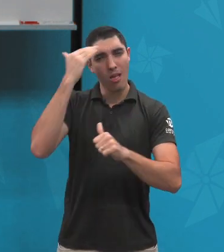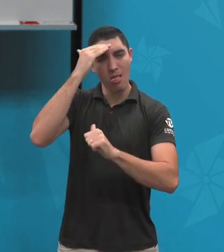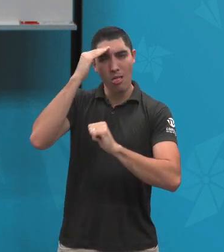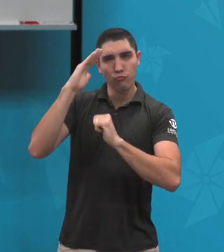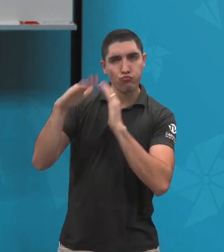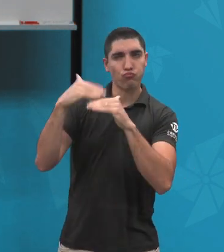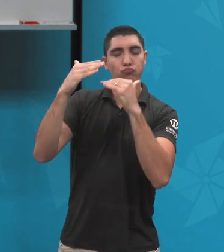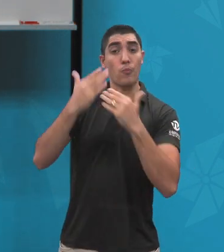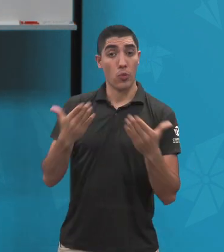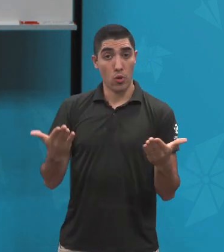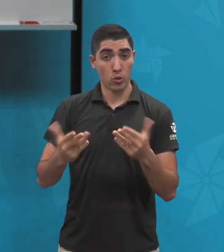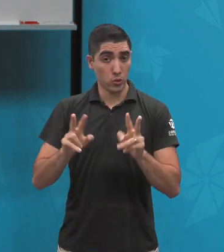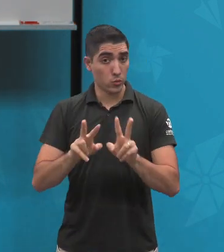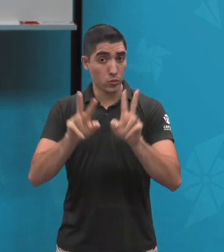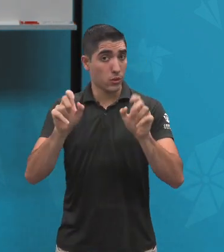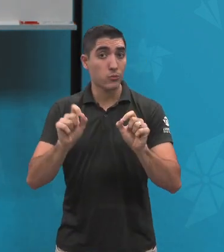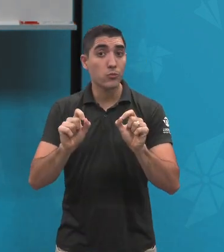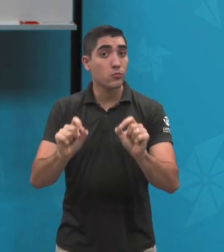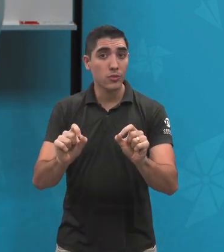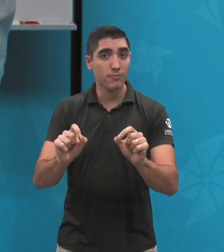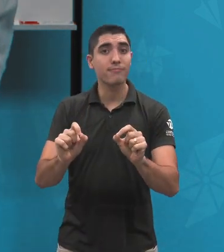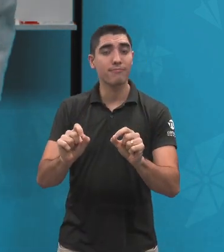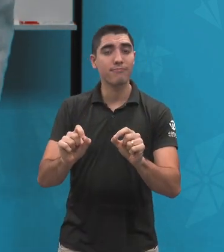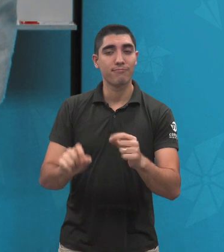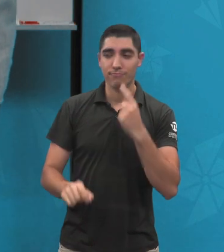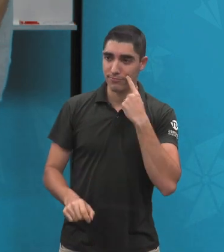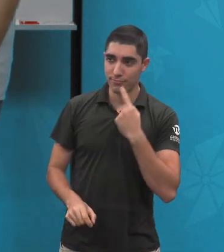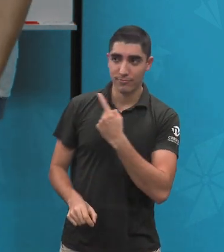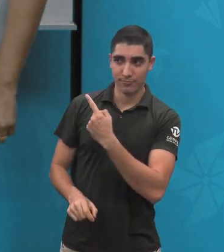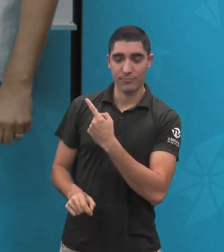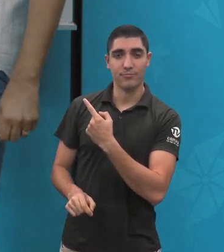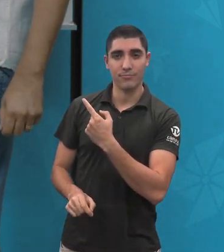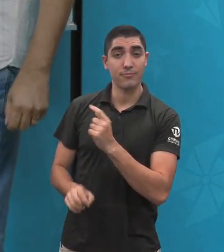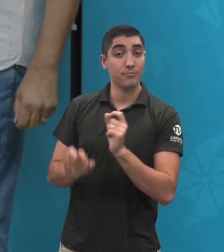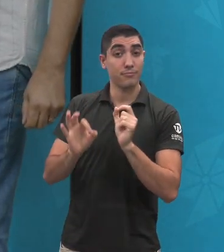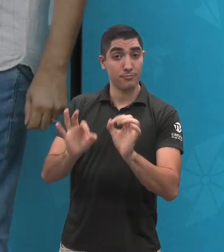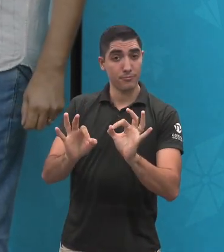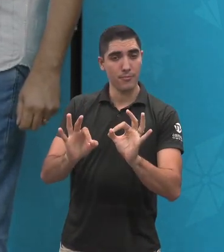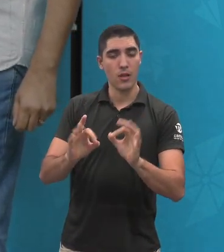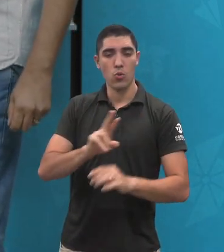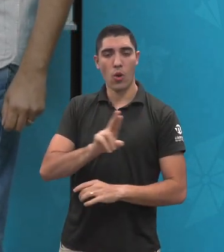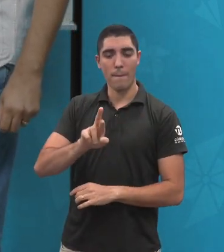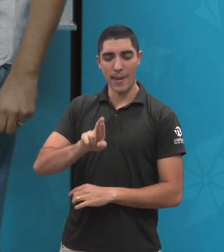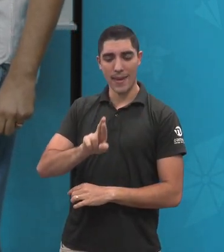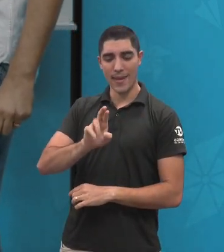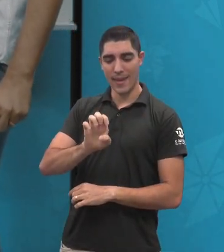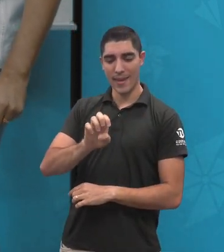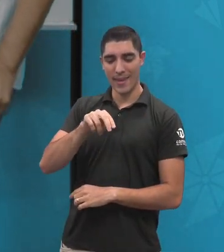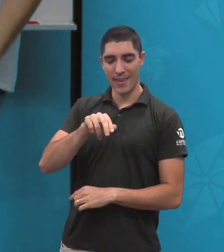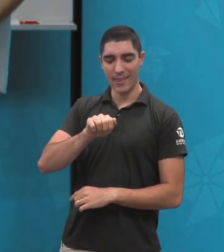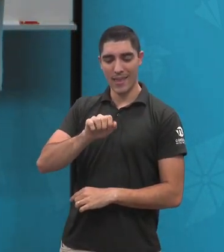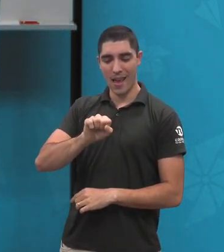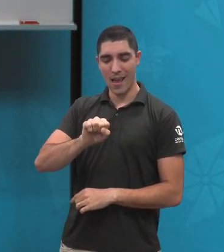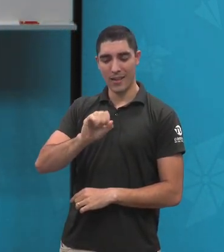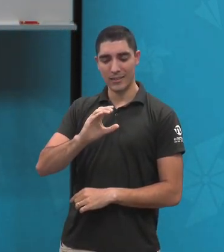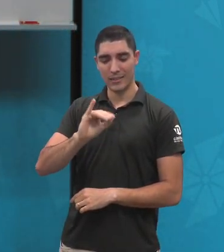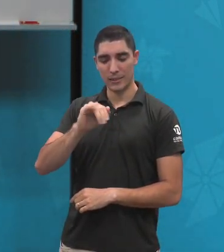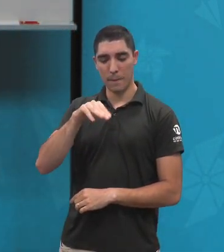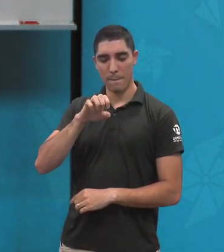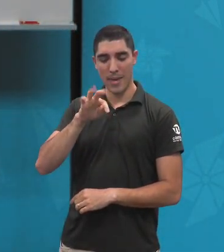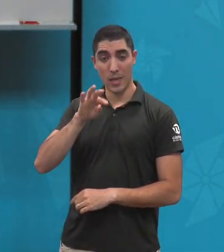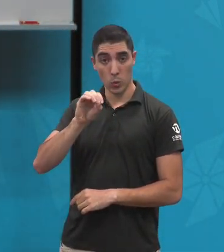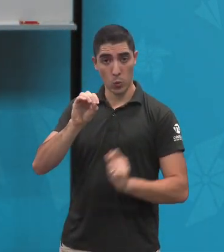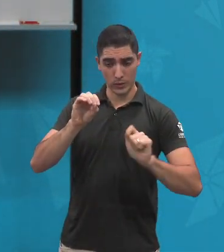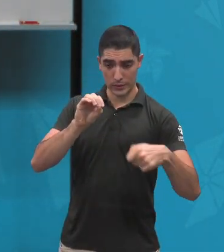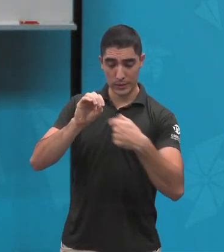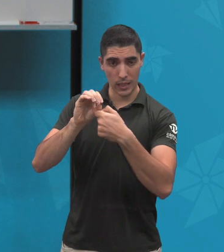nosso encontro de hoje, o tema vai ser o momento do Renascimento. Mas além de falar